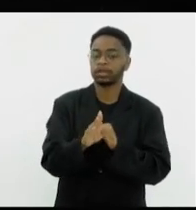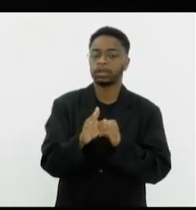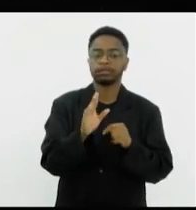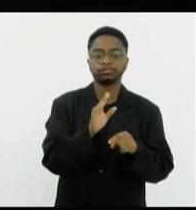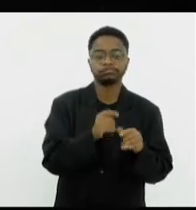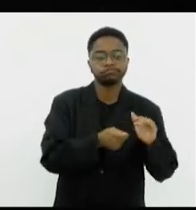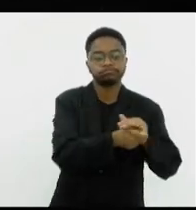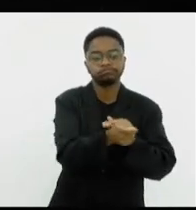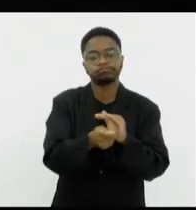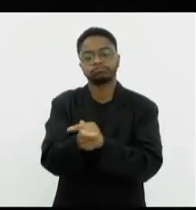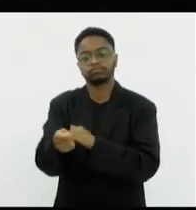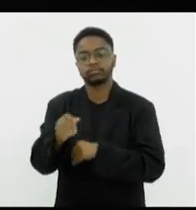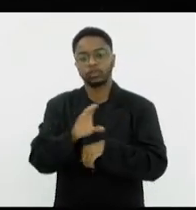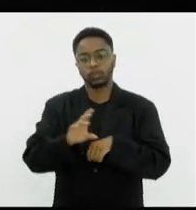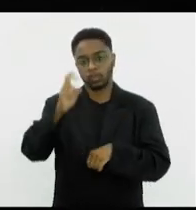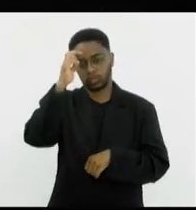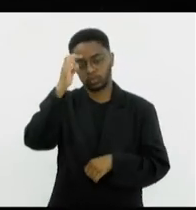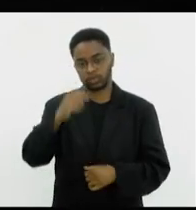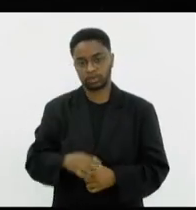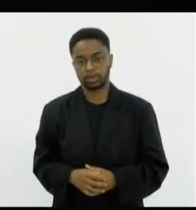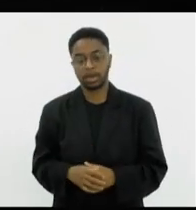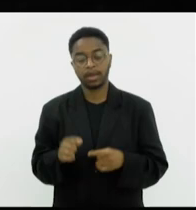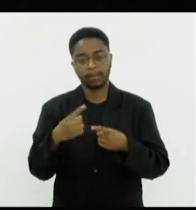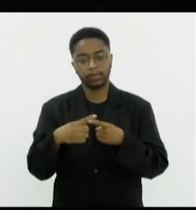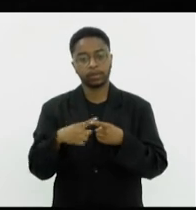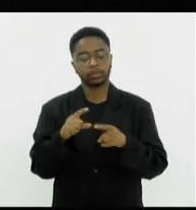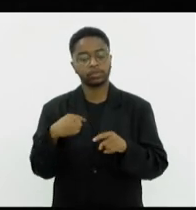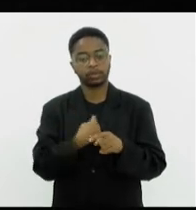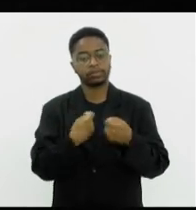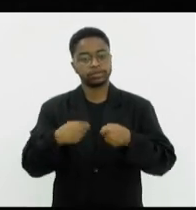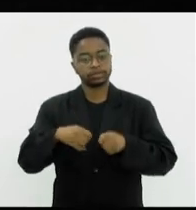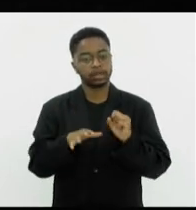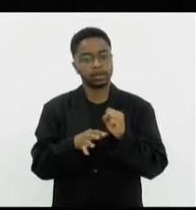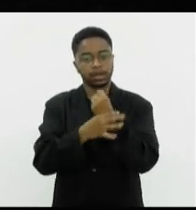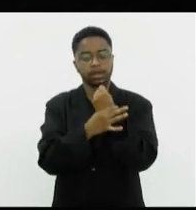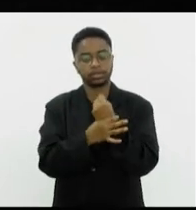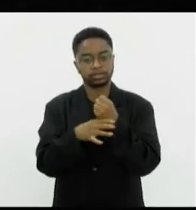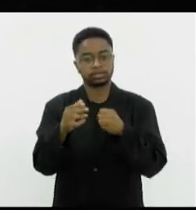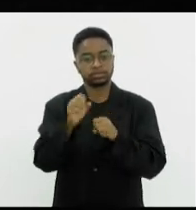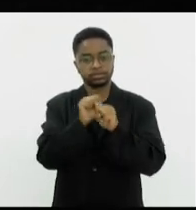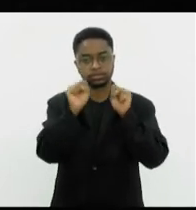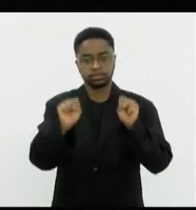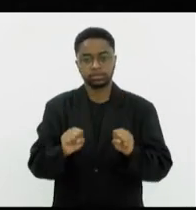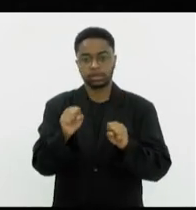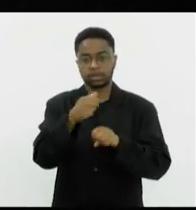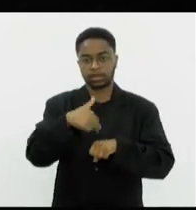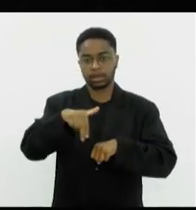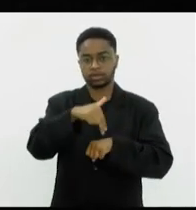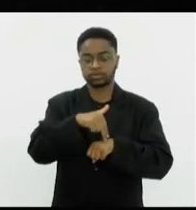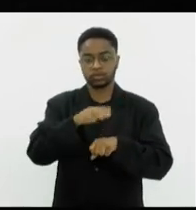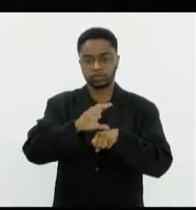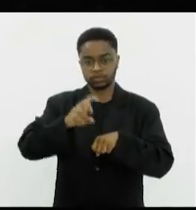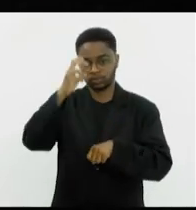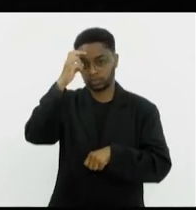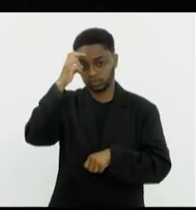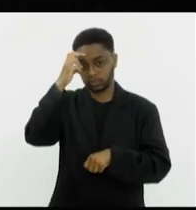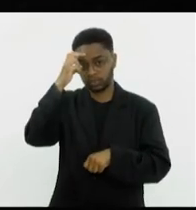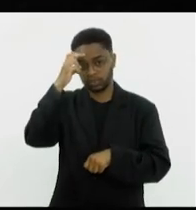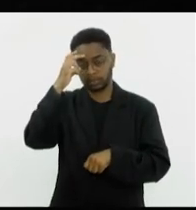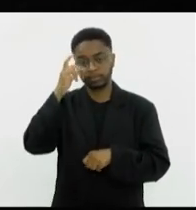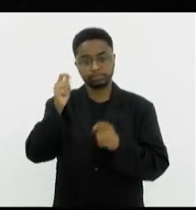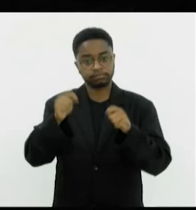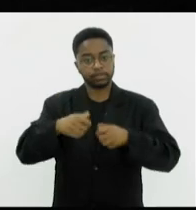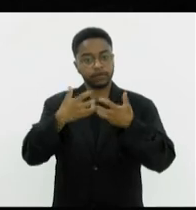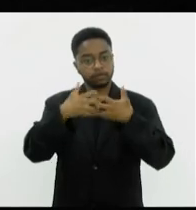gente efetivamente, não é, garantir esse Sistema Nacional de Cultura